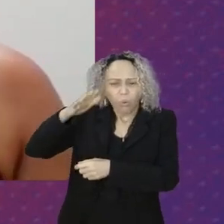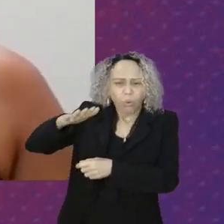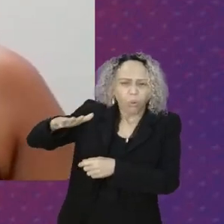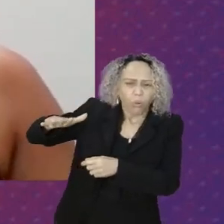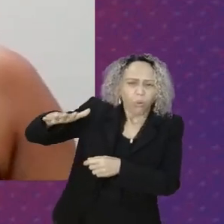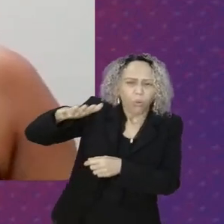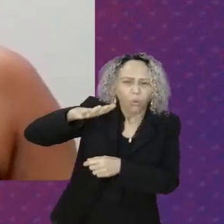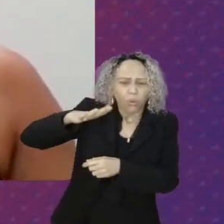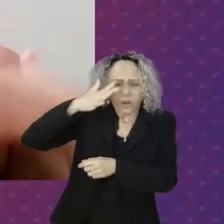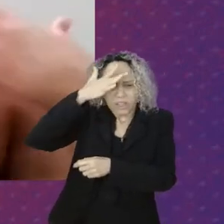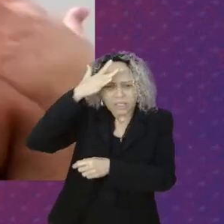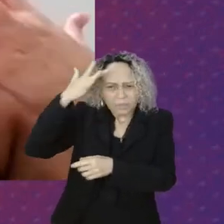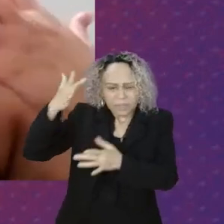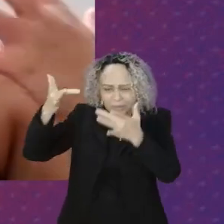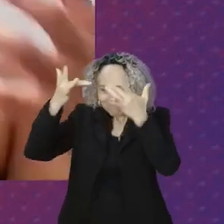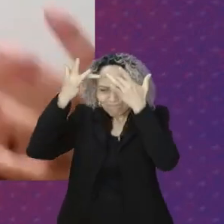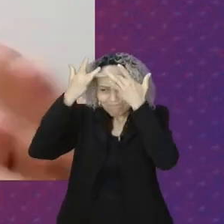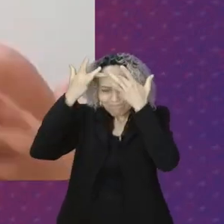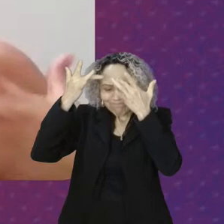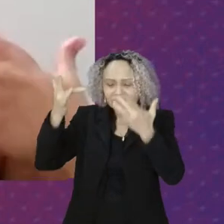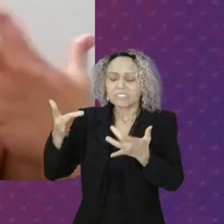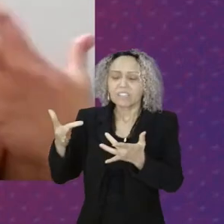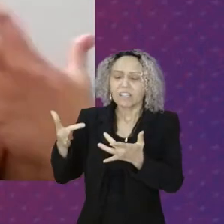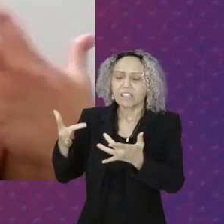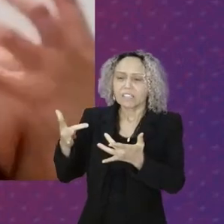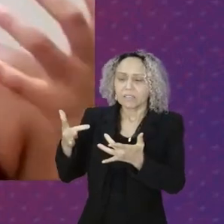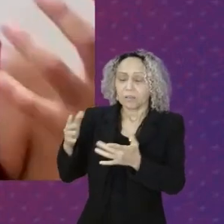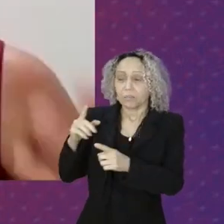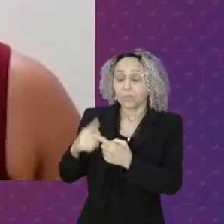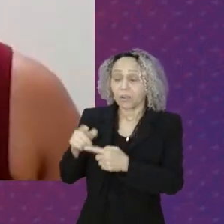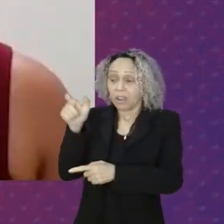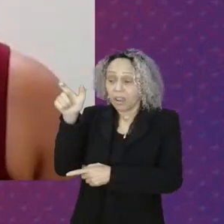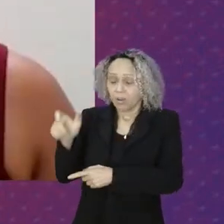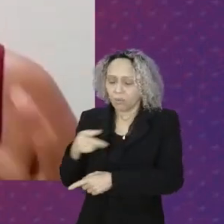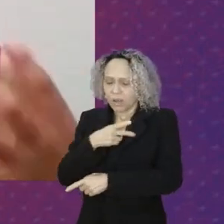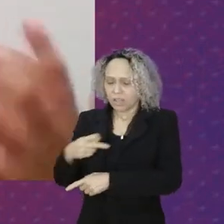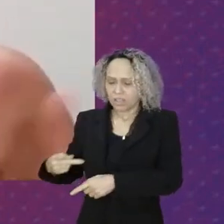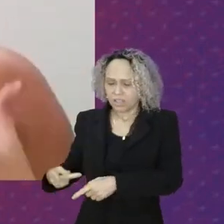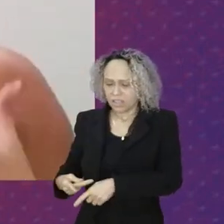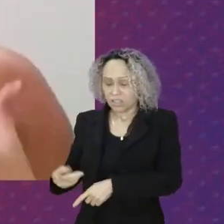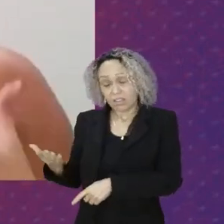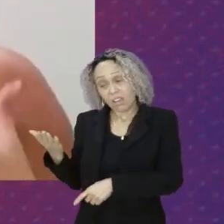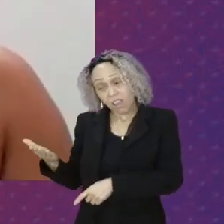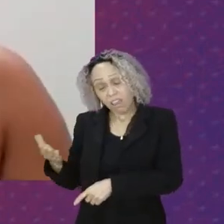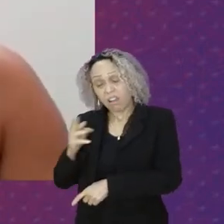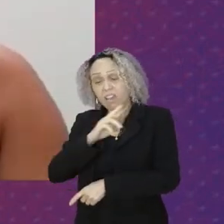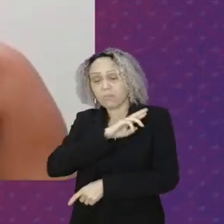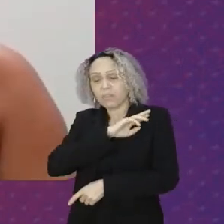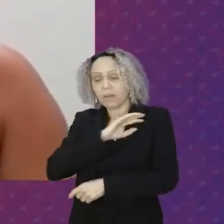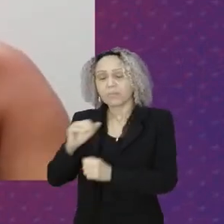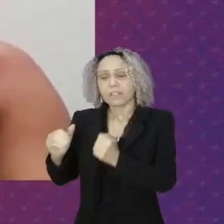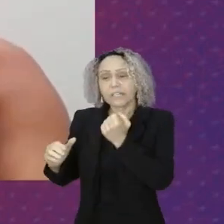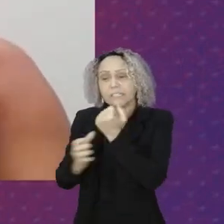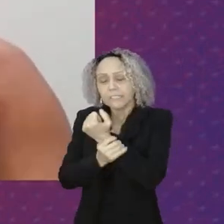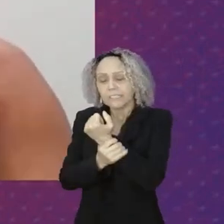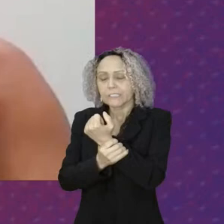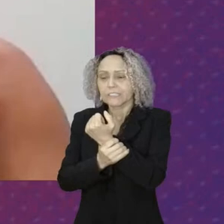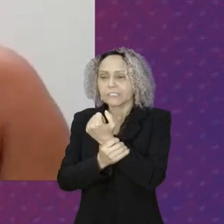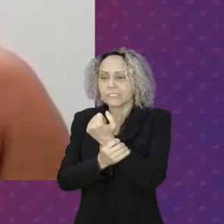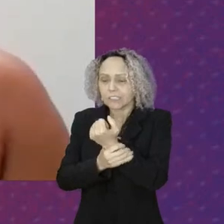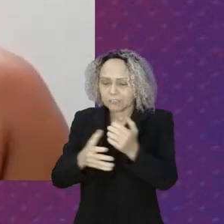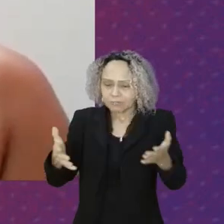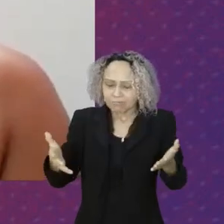à violência, né? Já que a pessoa que deveria ser responsável por garantir o fomento